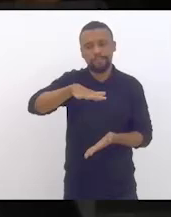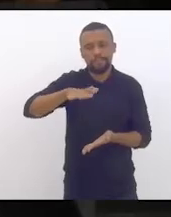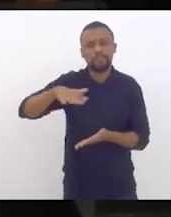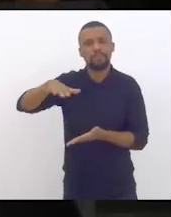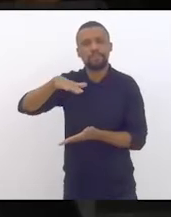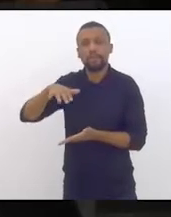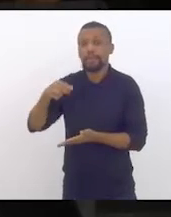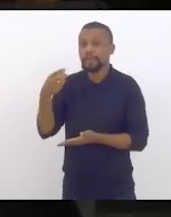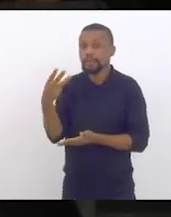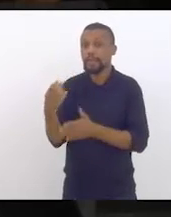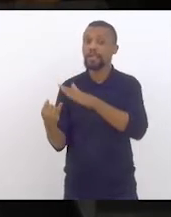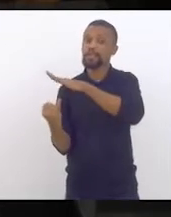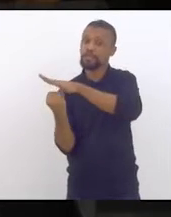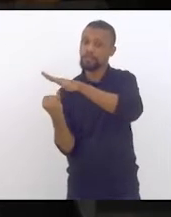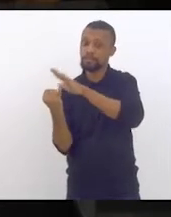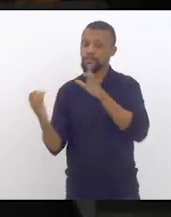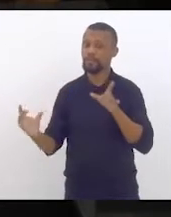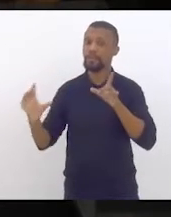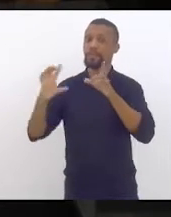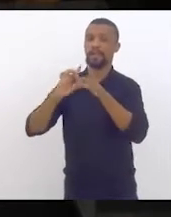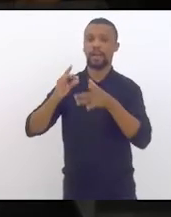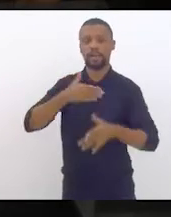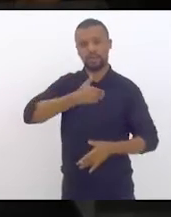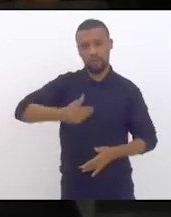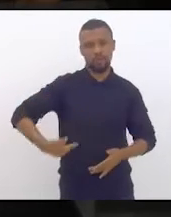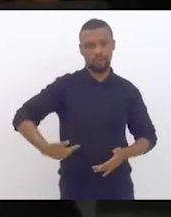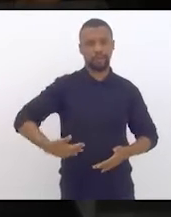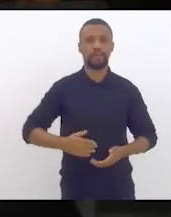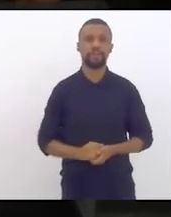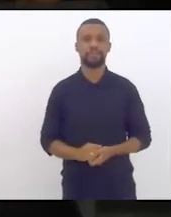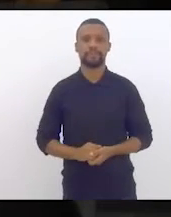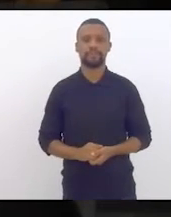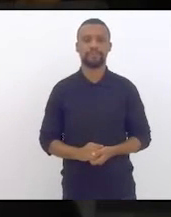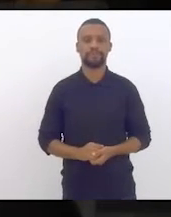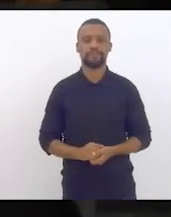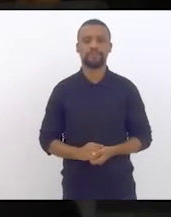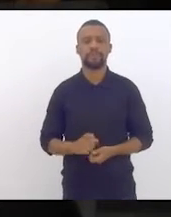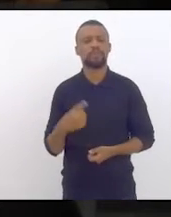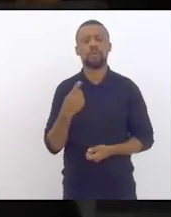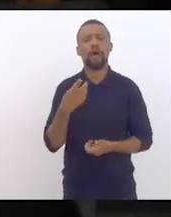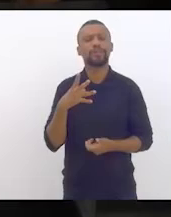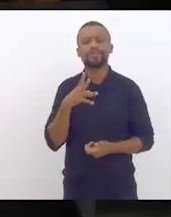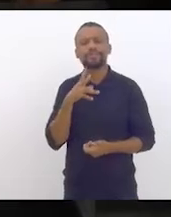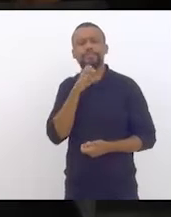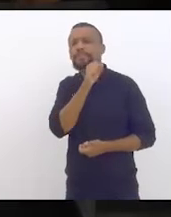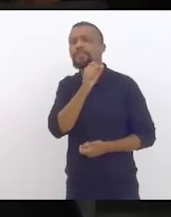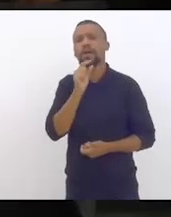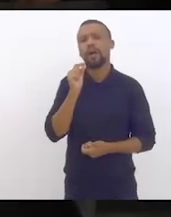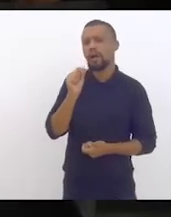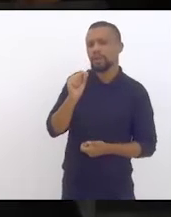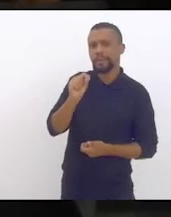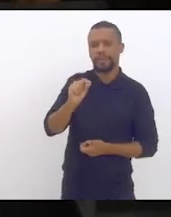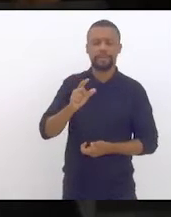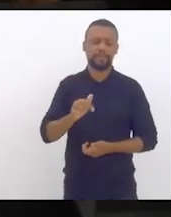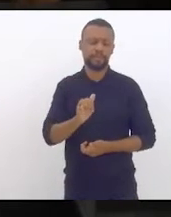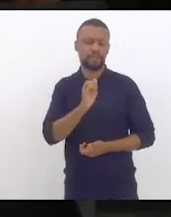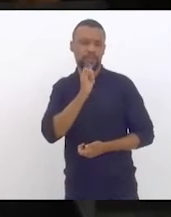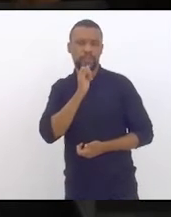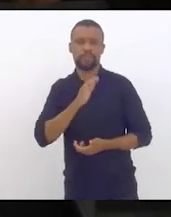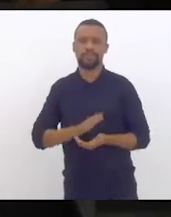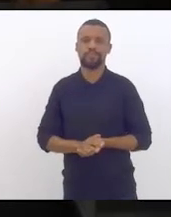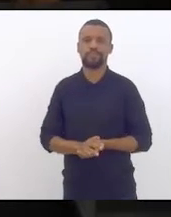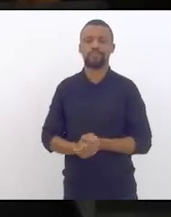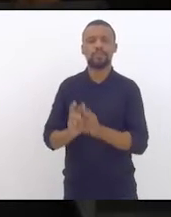do estado é verificamos que a